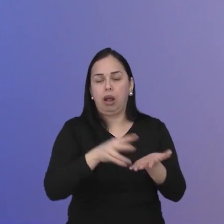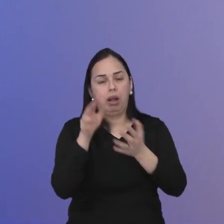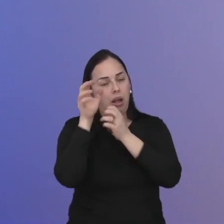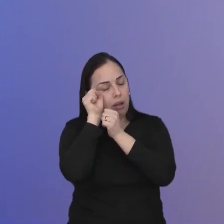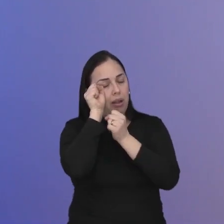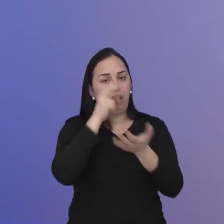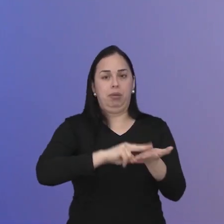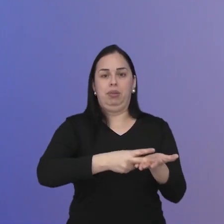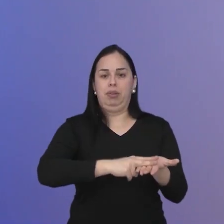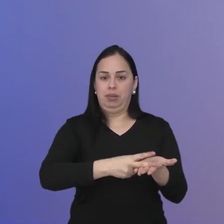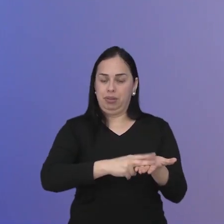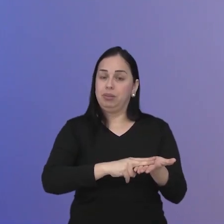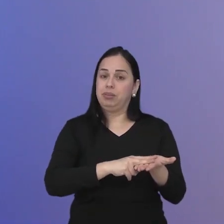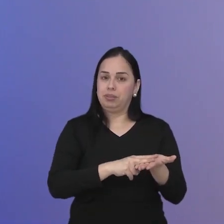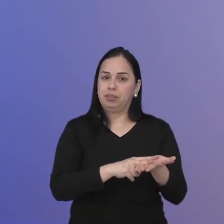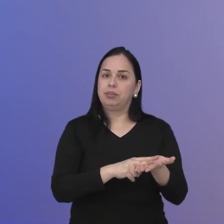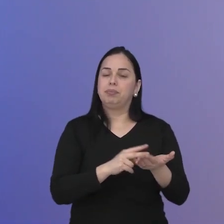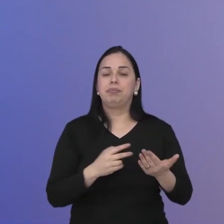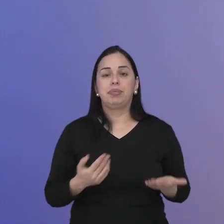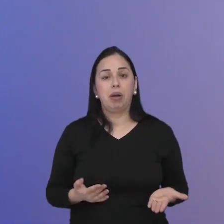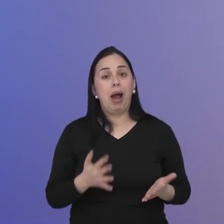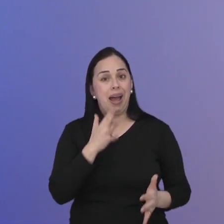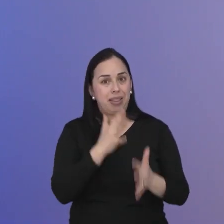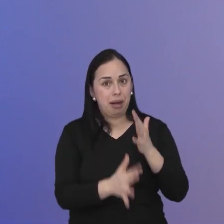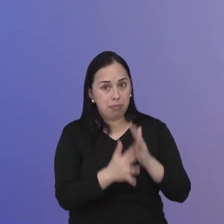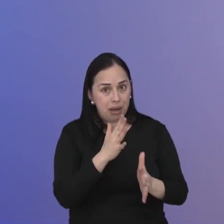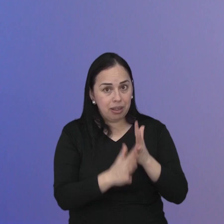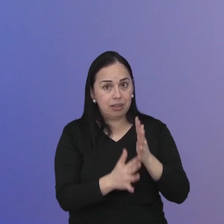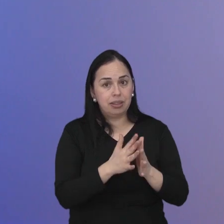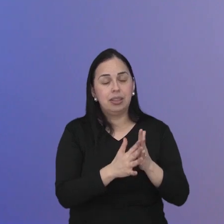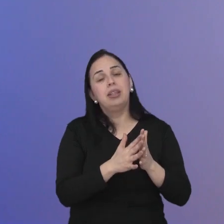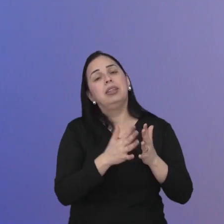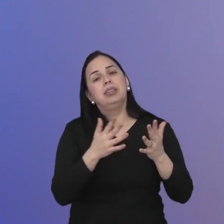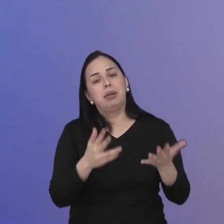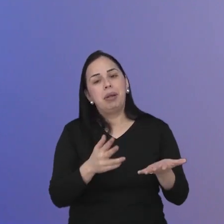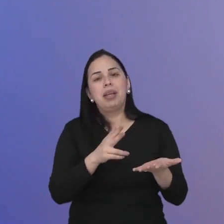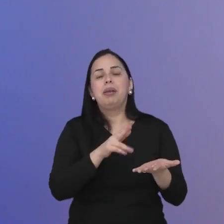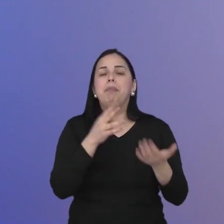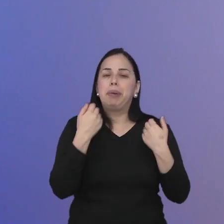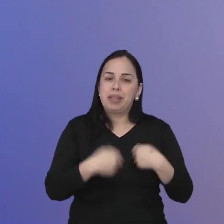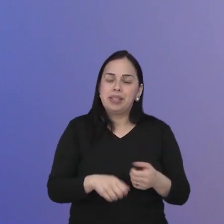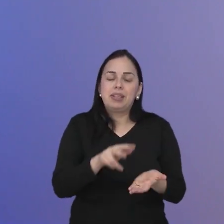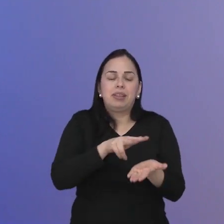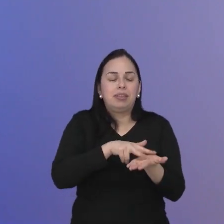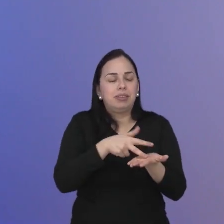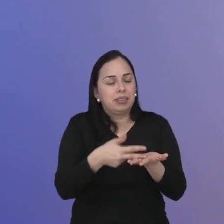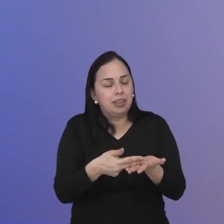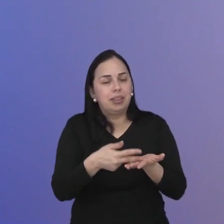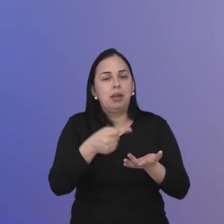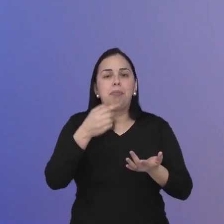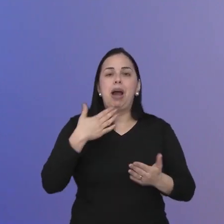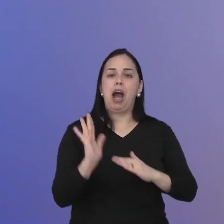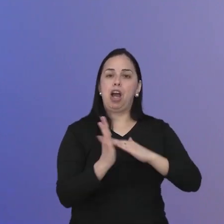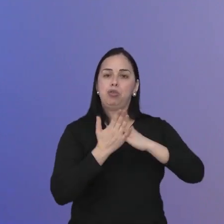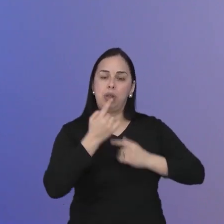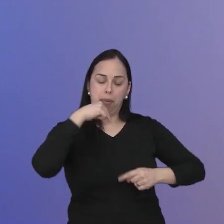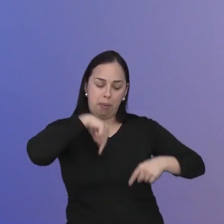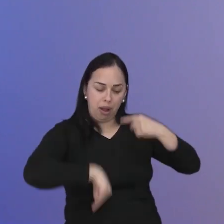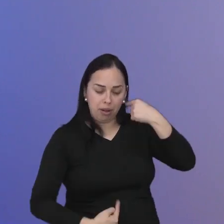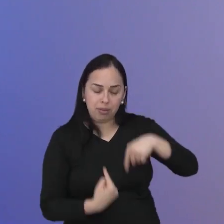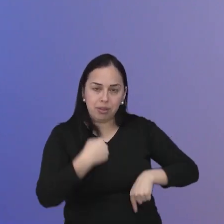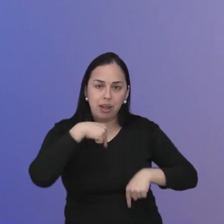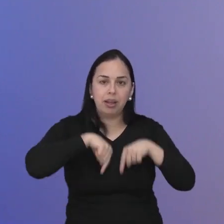até desregular o ciclo circadiano, né, que é as fases do sono. E o sono em si, ele é muito bom, né, para regular